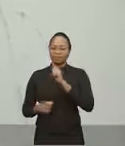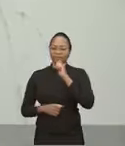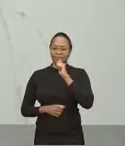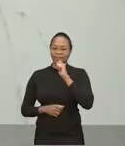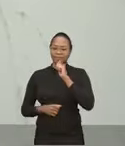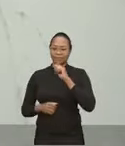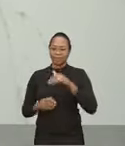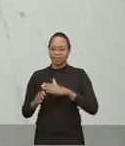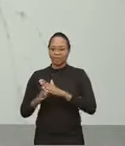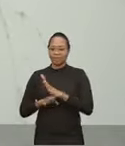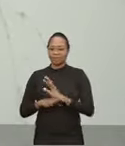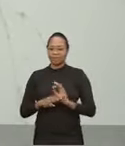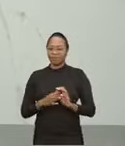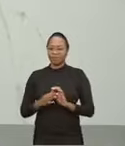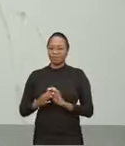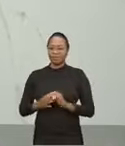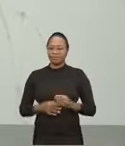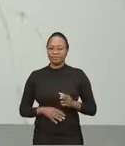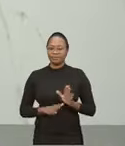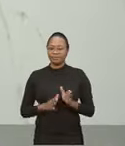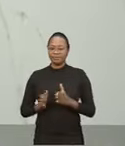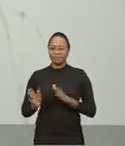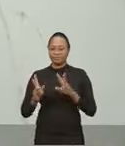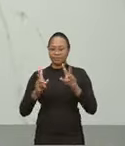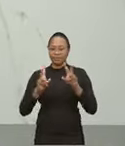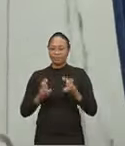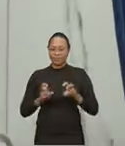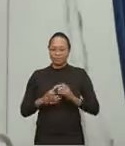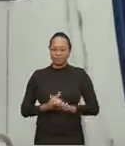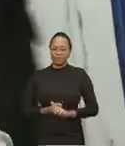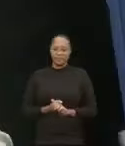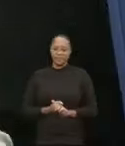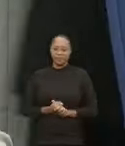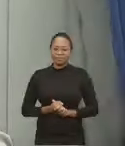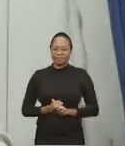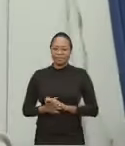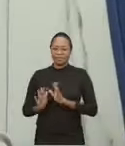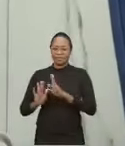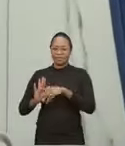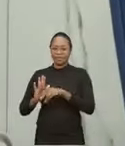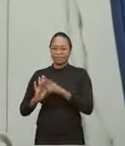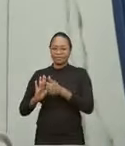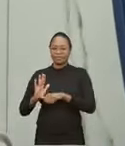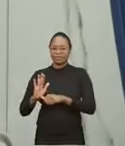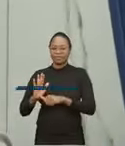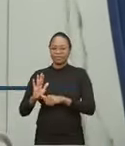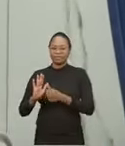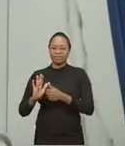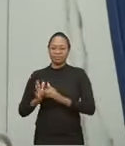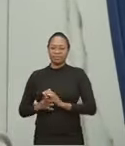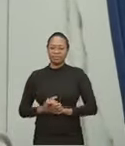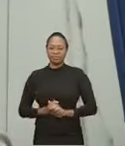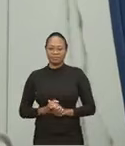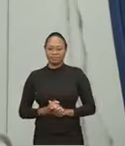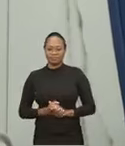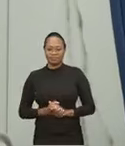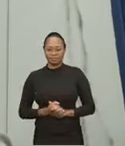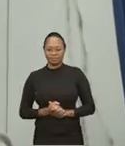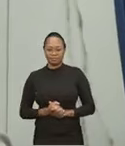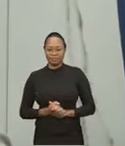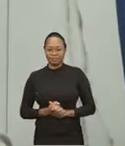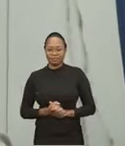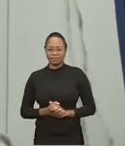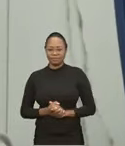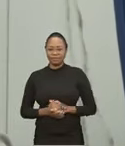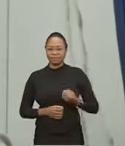aprovado por unanimidade. Próxima matéria, senhor primeiro secretário. Indicação na sequência aqui da pauta de